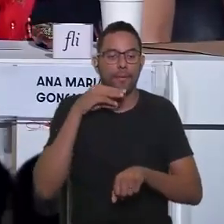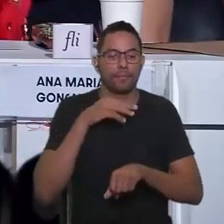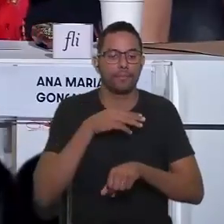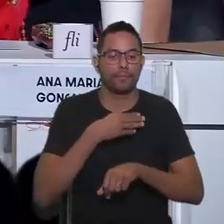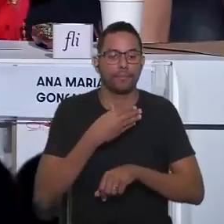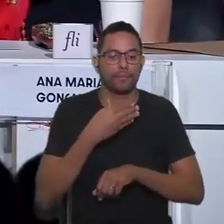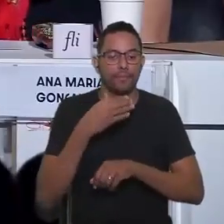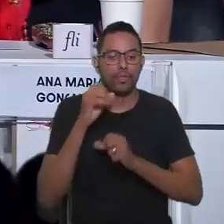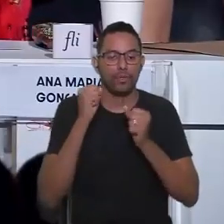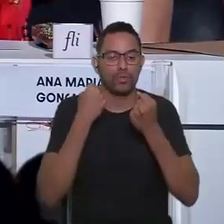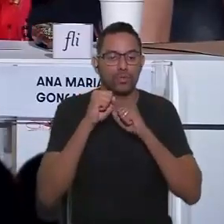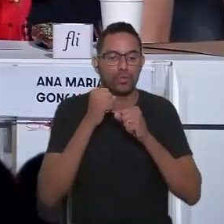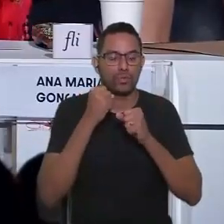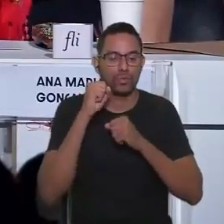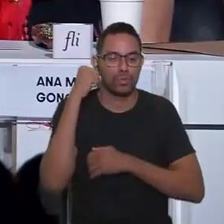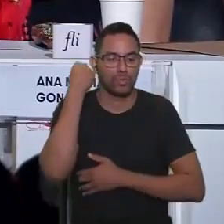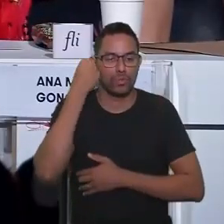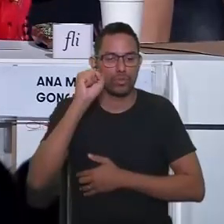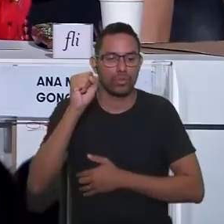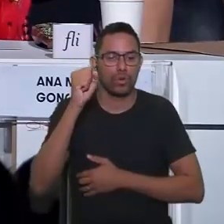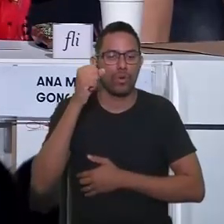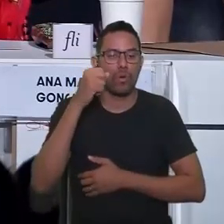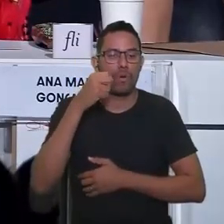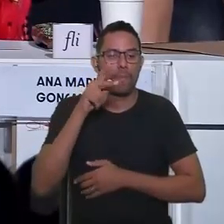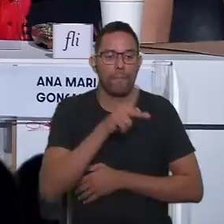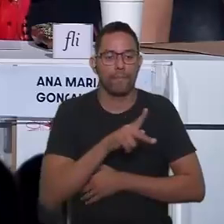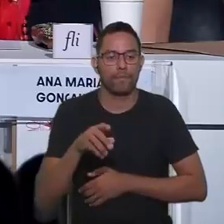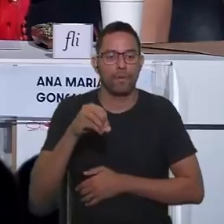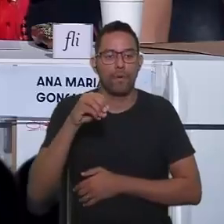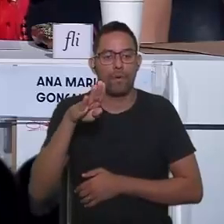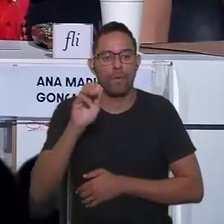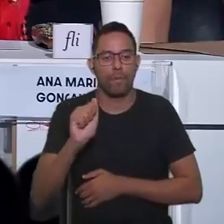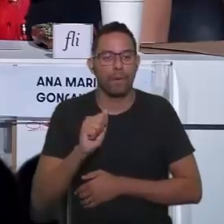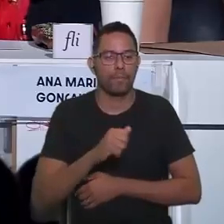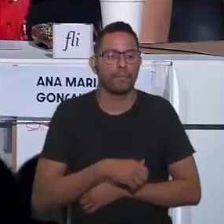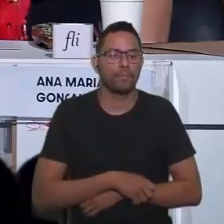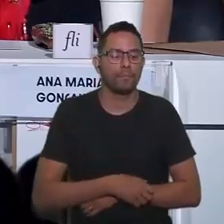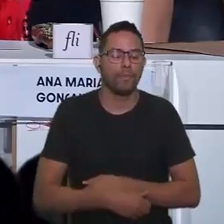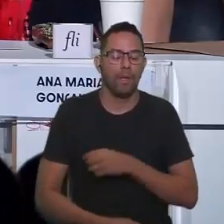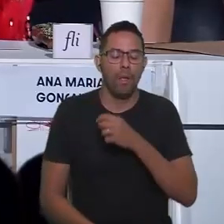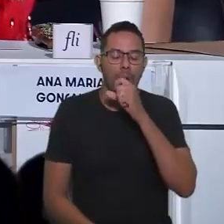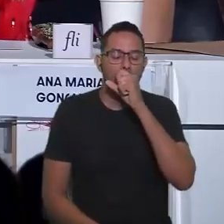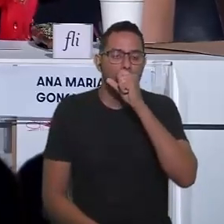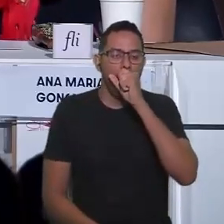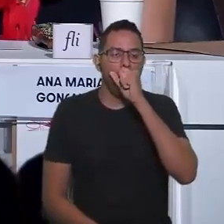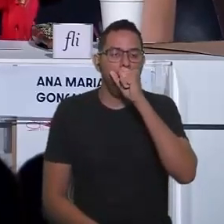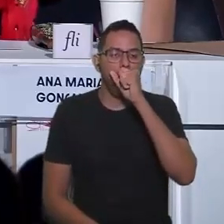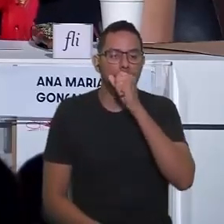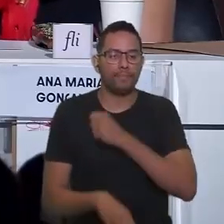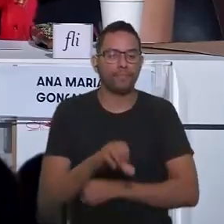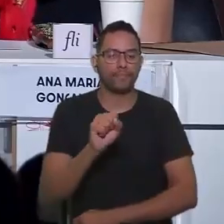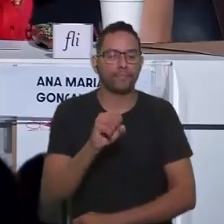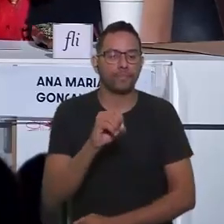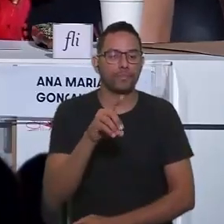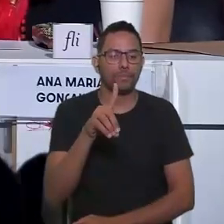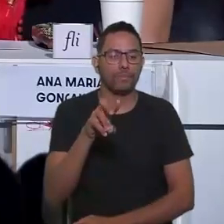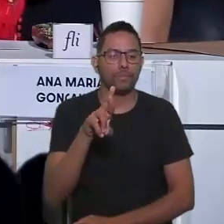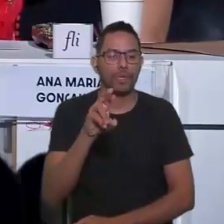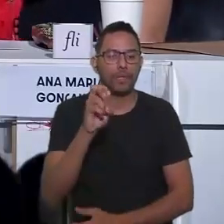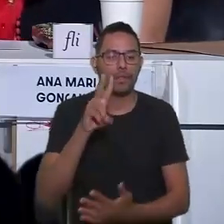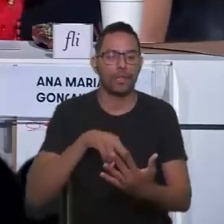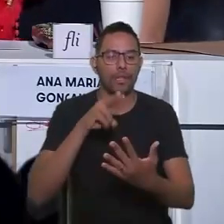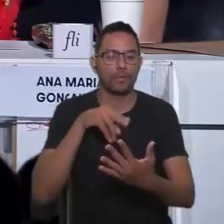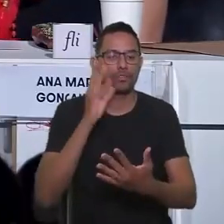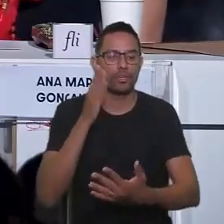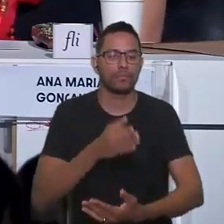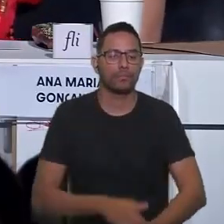o sociólogo, professor Iobá de Xangô, do Axé Opô Afonjá, Muniz Sodré. Já leu